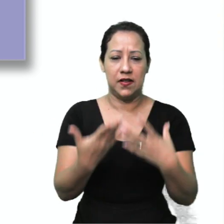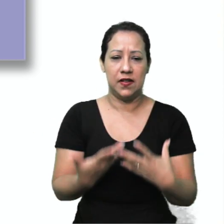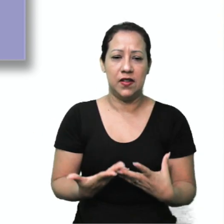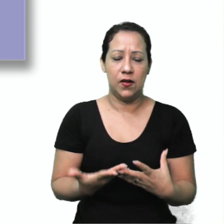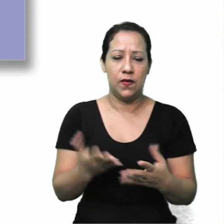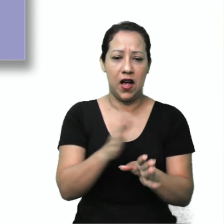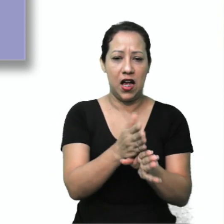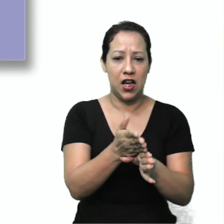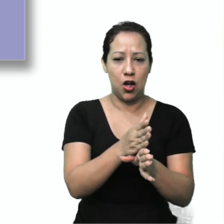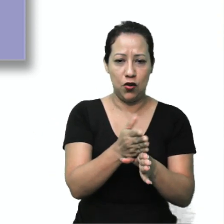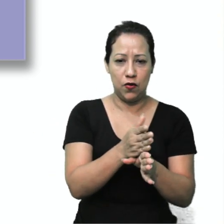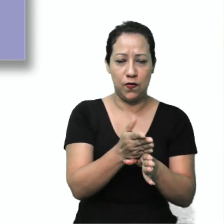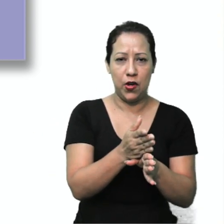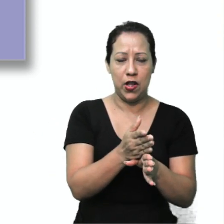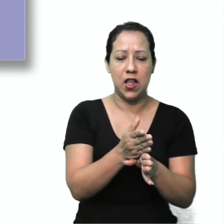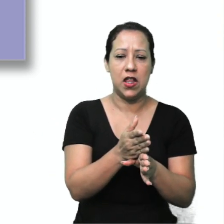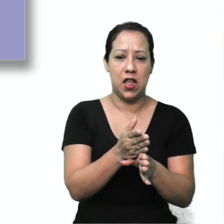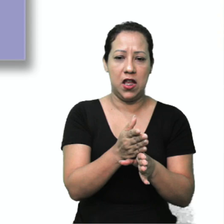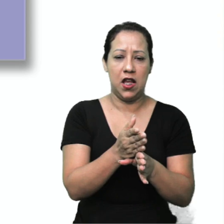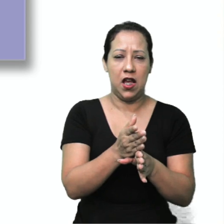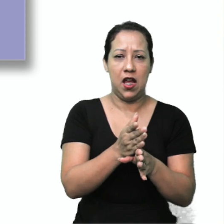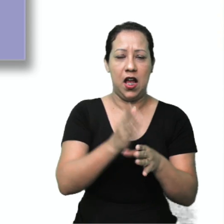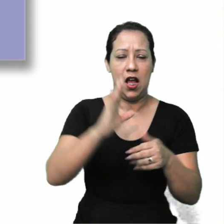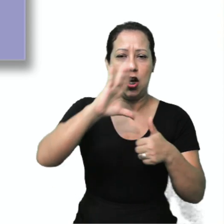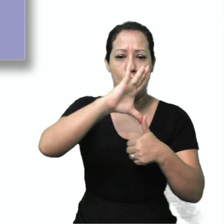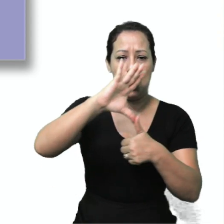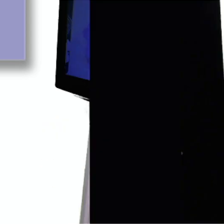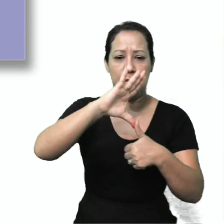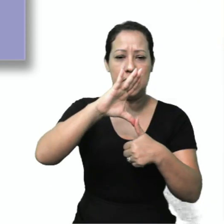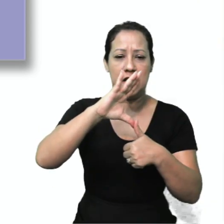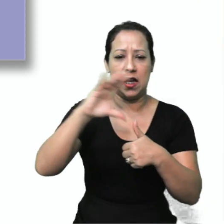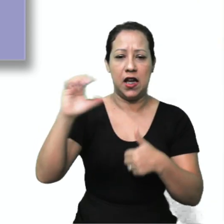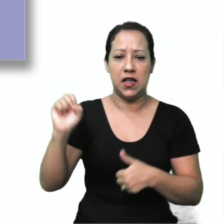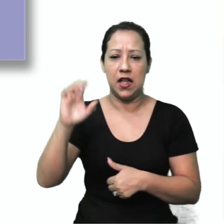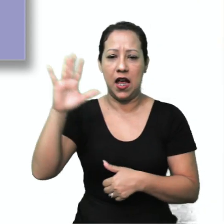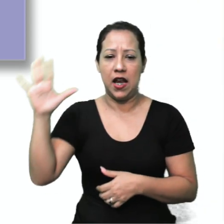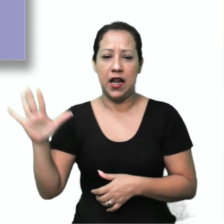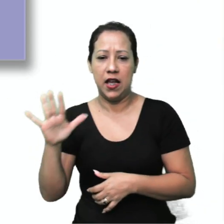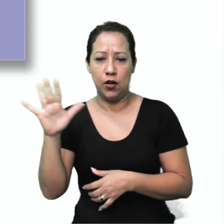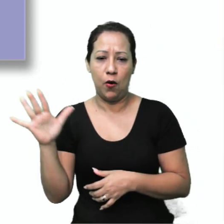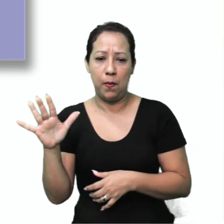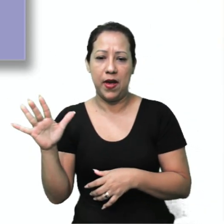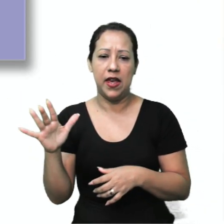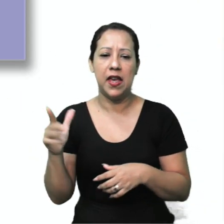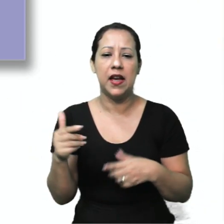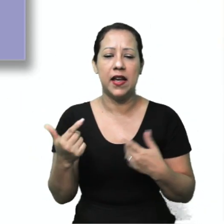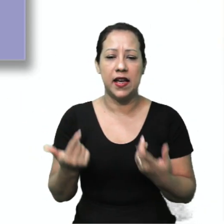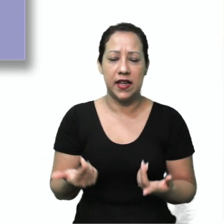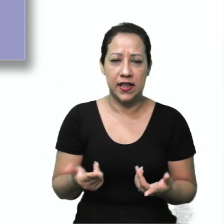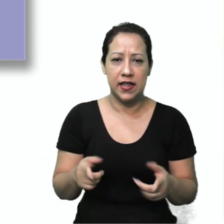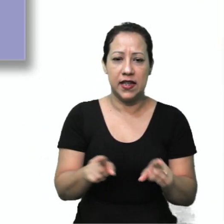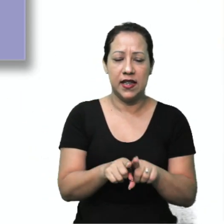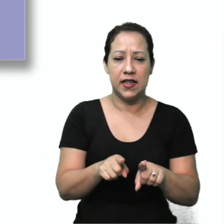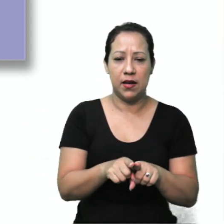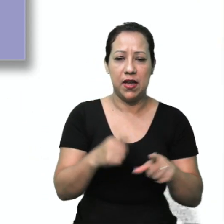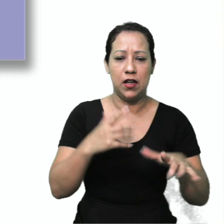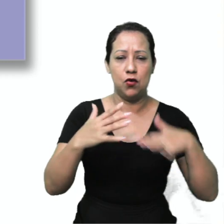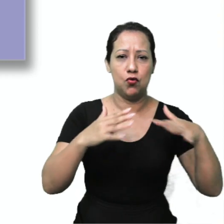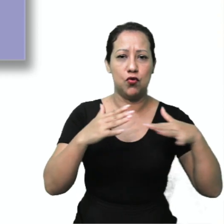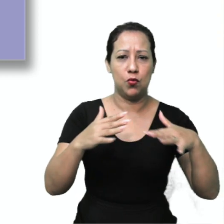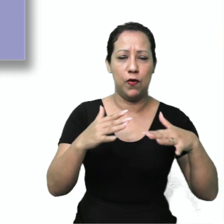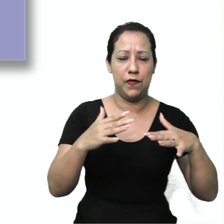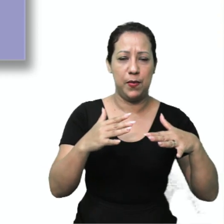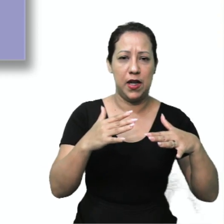norte-americana, da União Europeia e das reações que tem em várias partes. Lembrando de